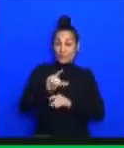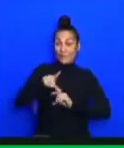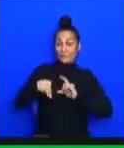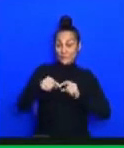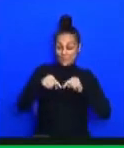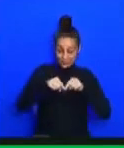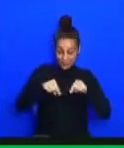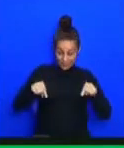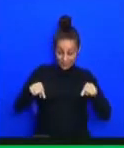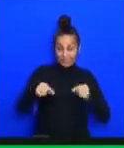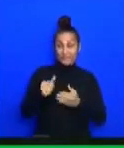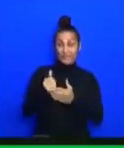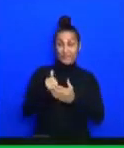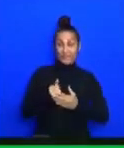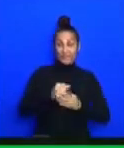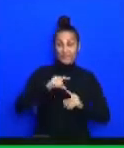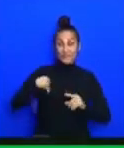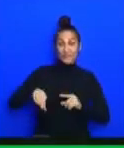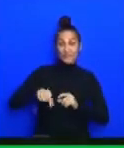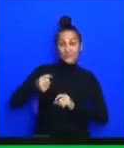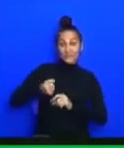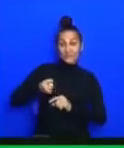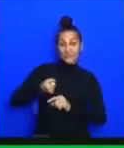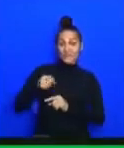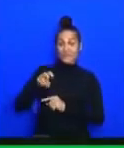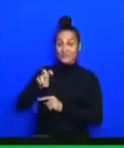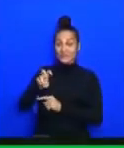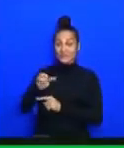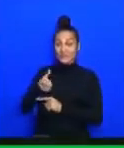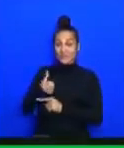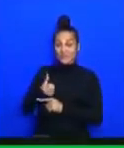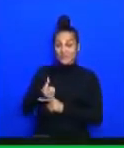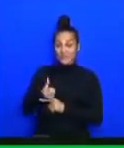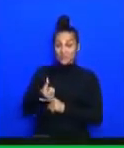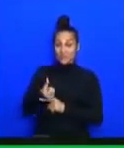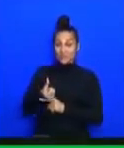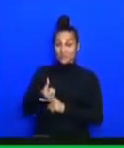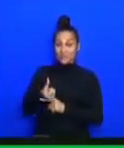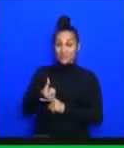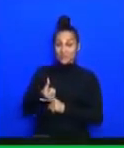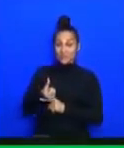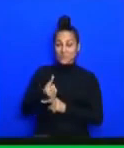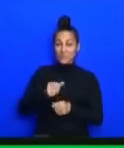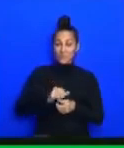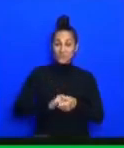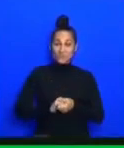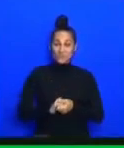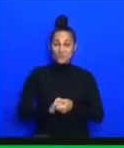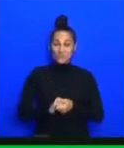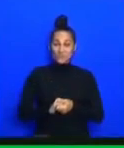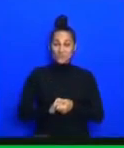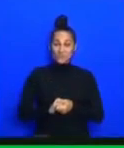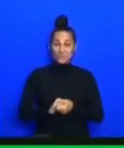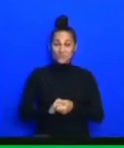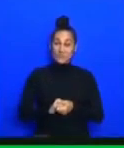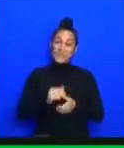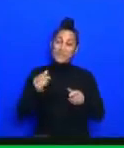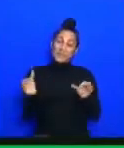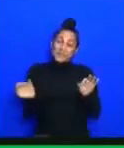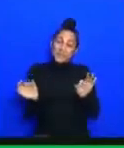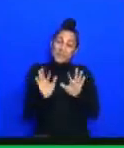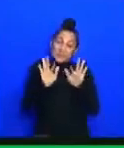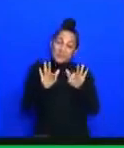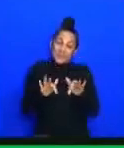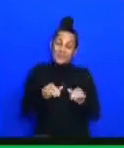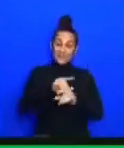sorteio. Vem chegando mais um número sorteado, bola 56, número 56. E para